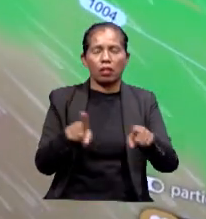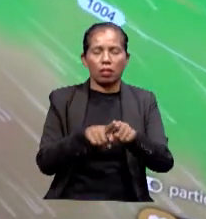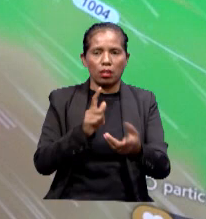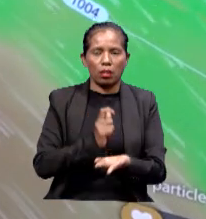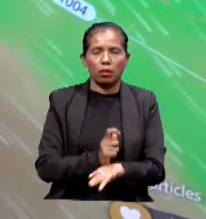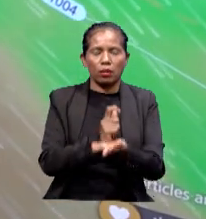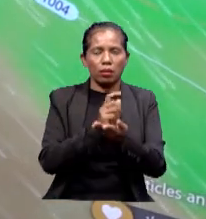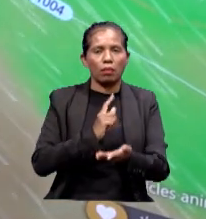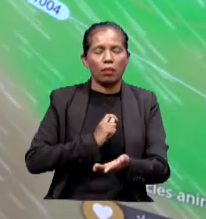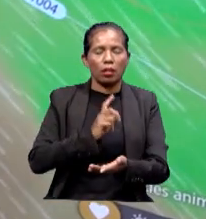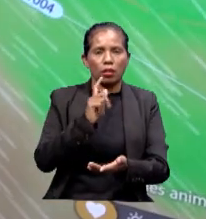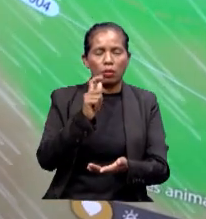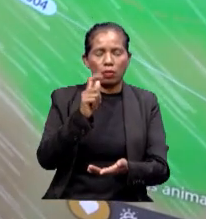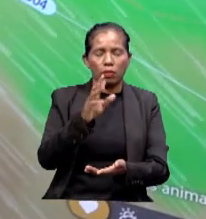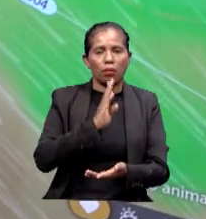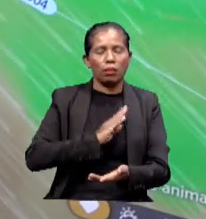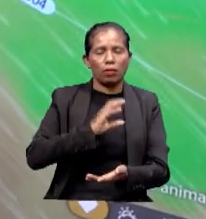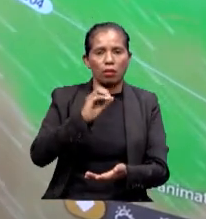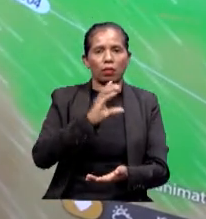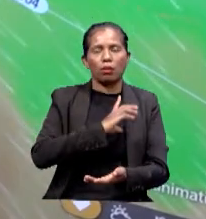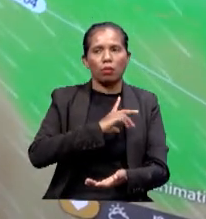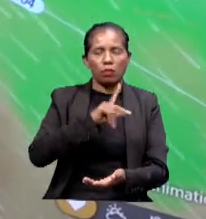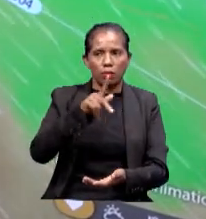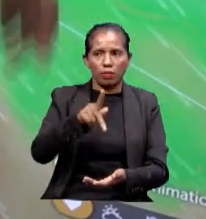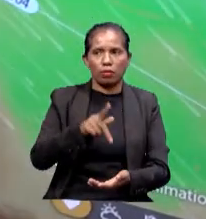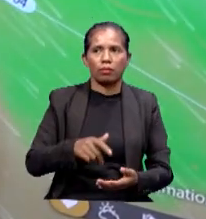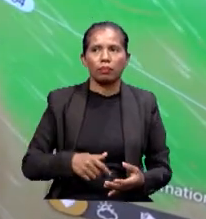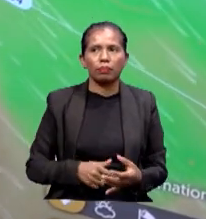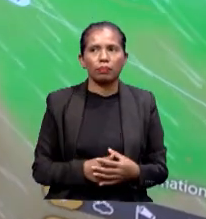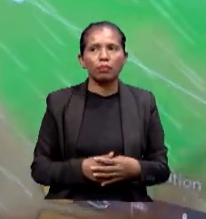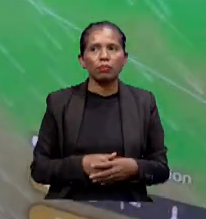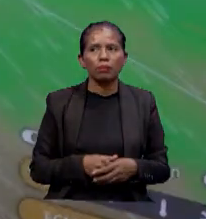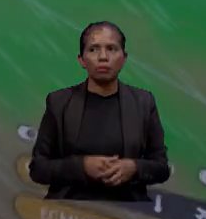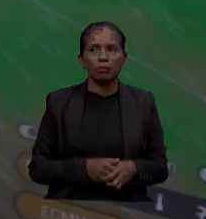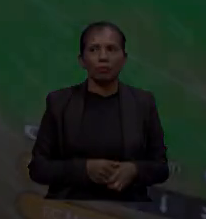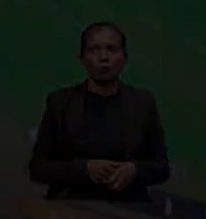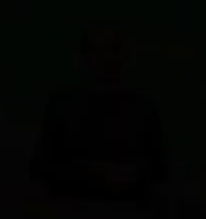Atauru Manatutu Baukau Nolautem. Laura Xavier Marito da Costa, GMN.